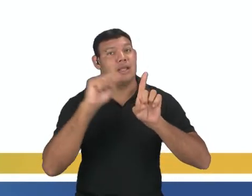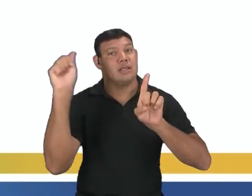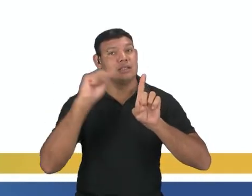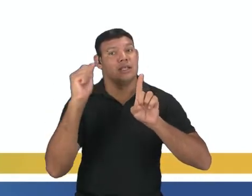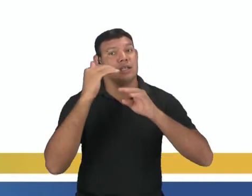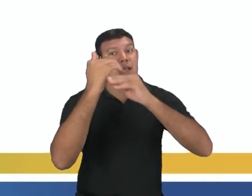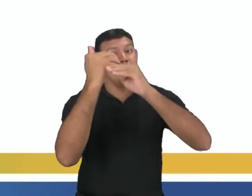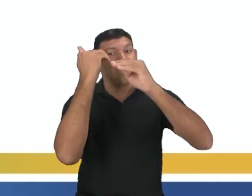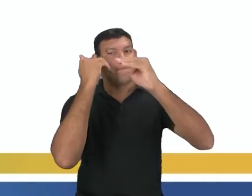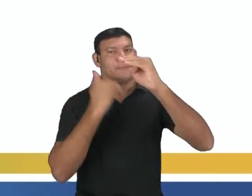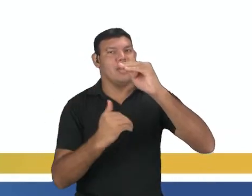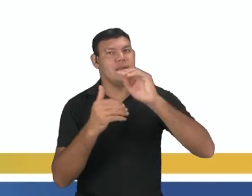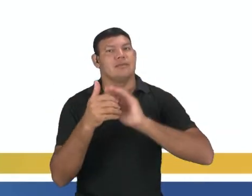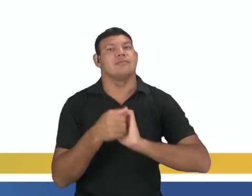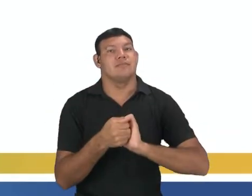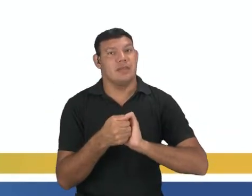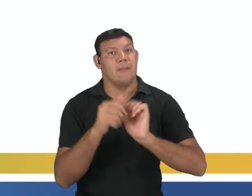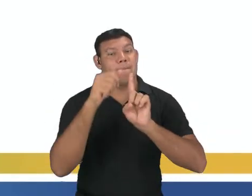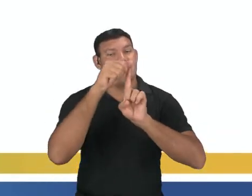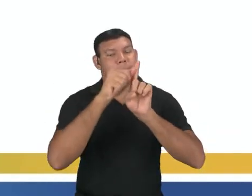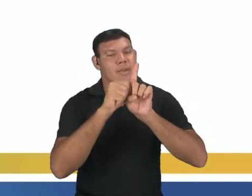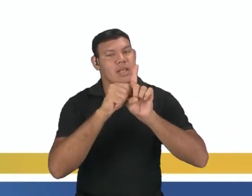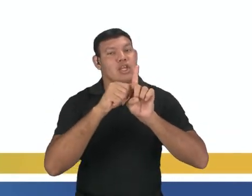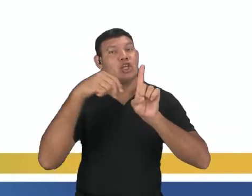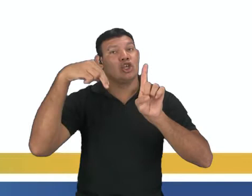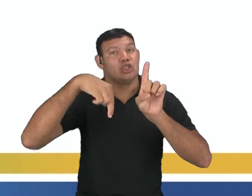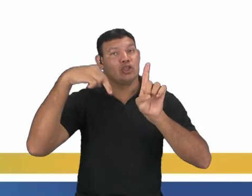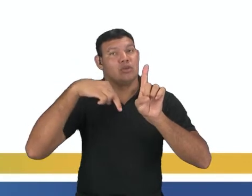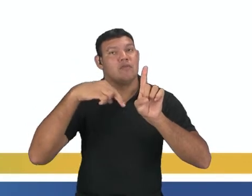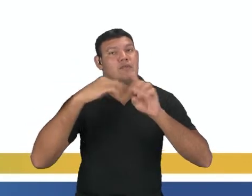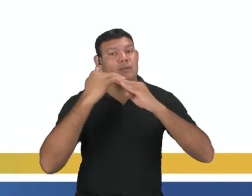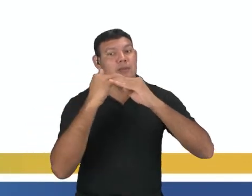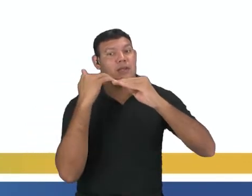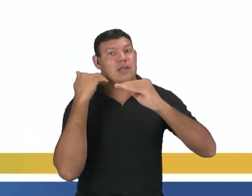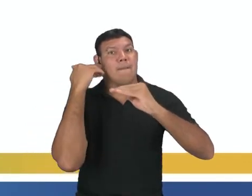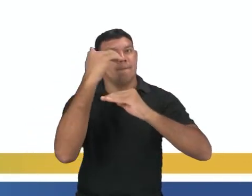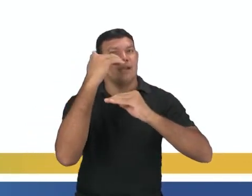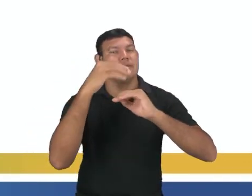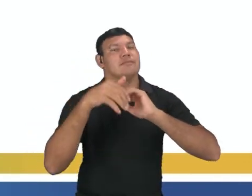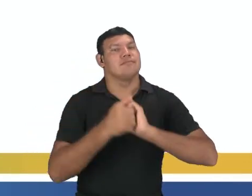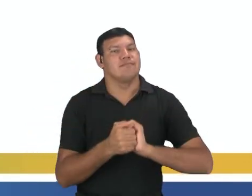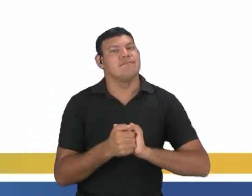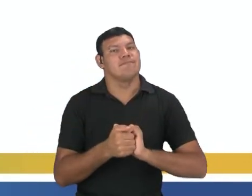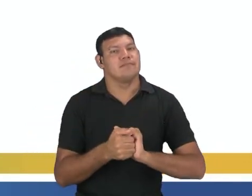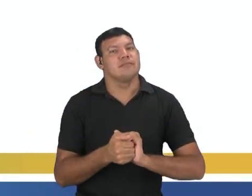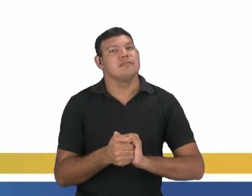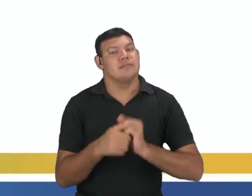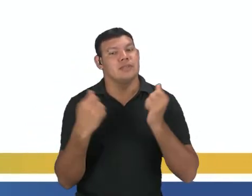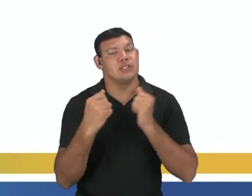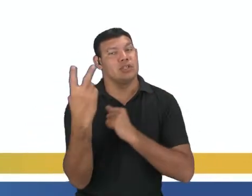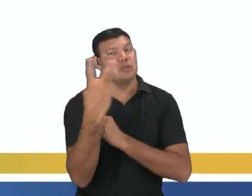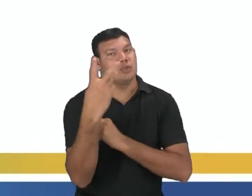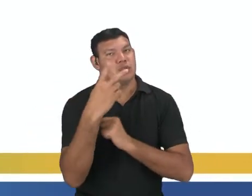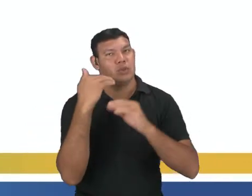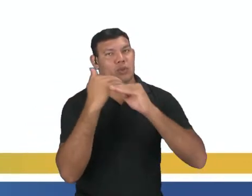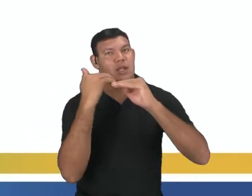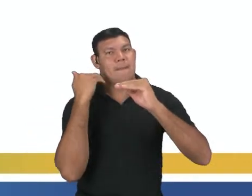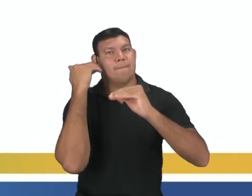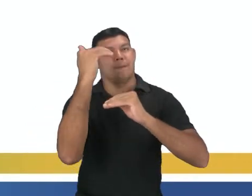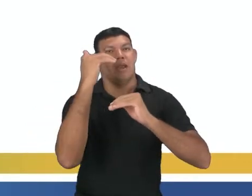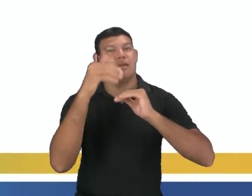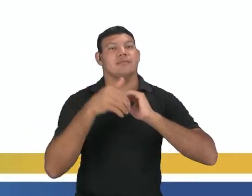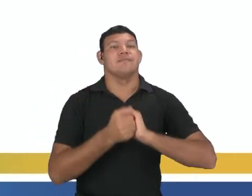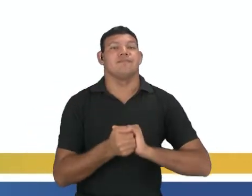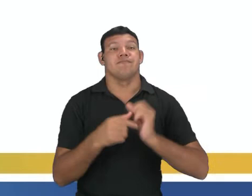quilowatts, mas o mês de novembro está correto, porém tem que ser os dois corretos. Então nós vamos descartar a letra C porque agosto não